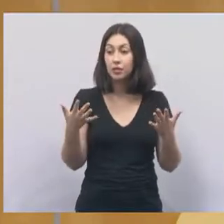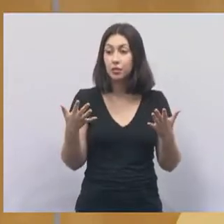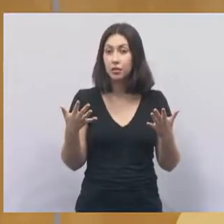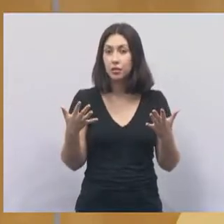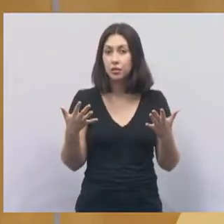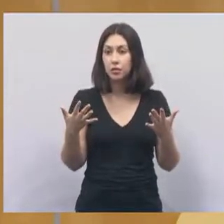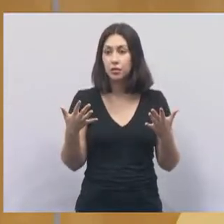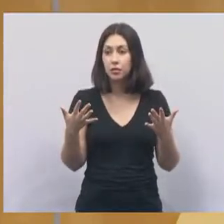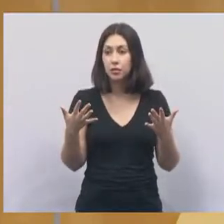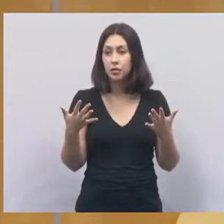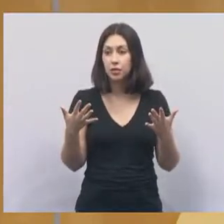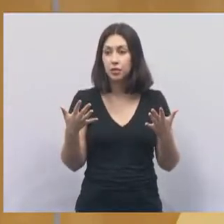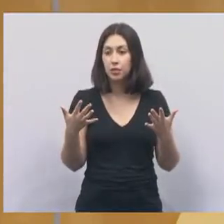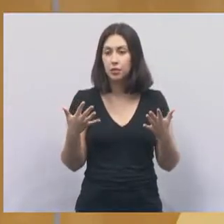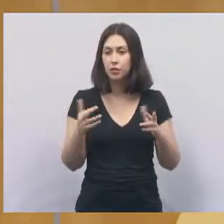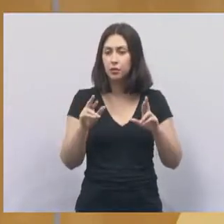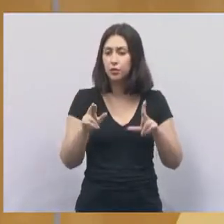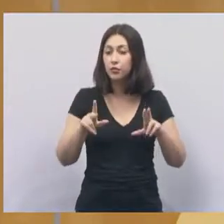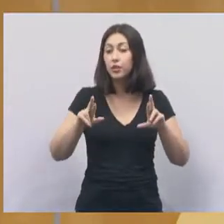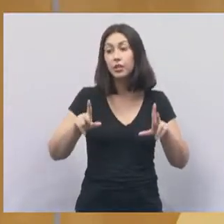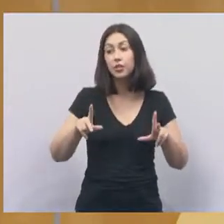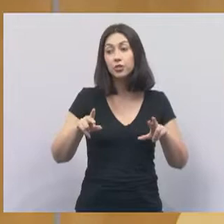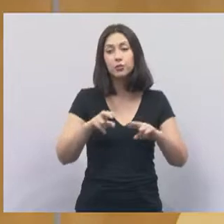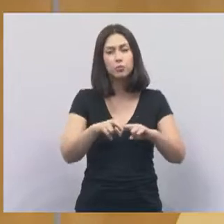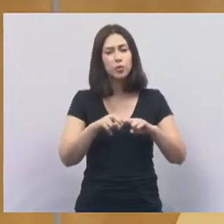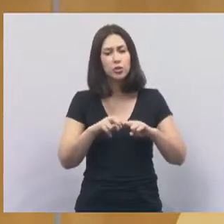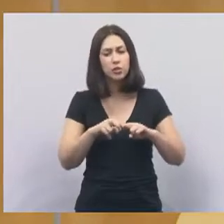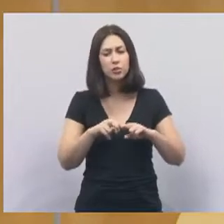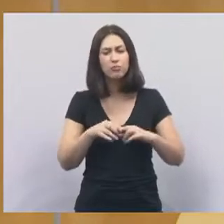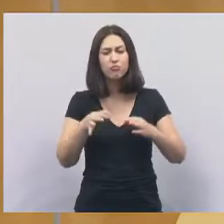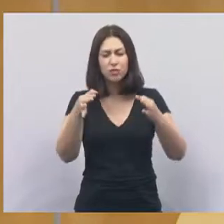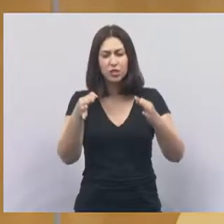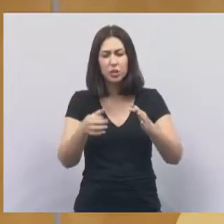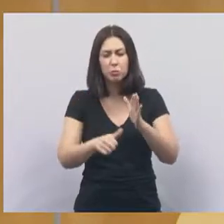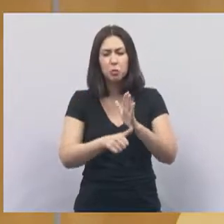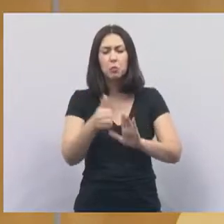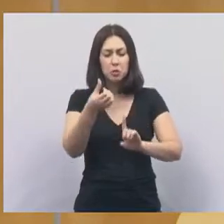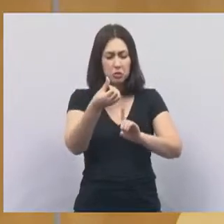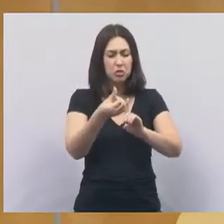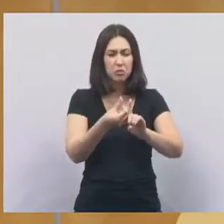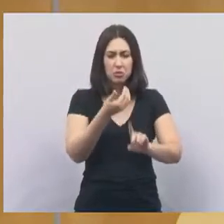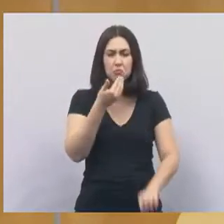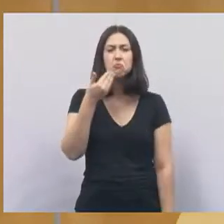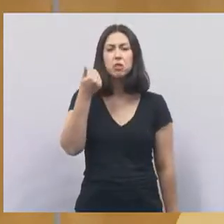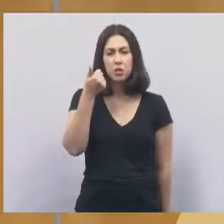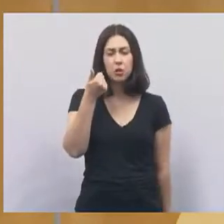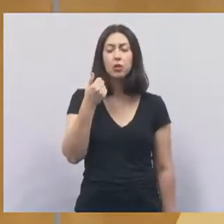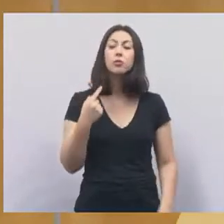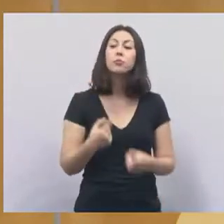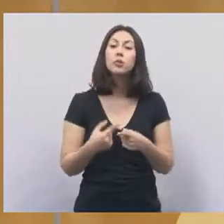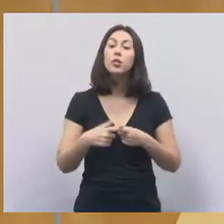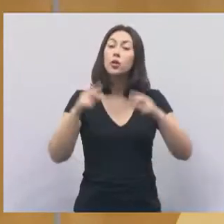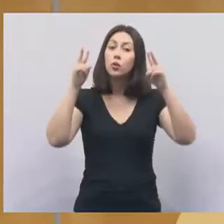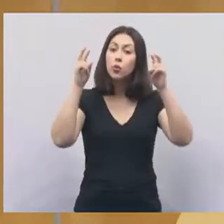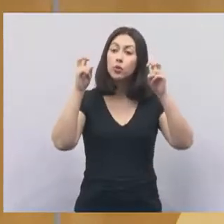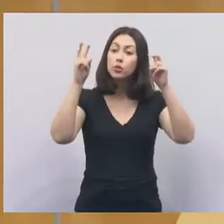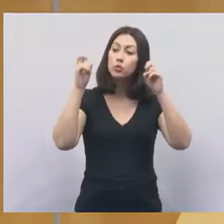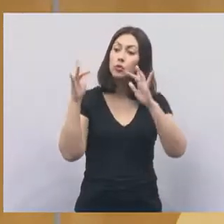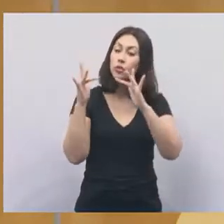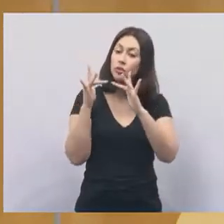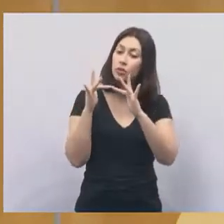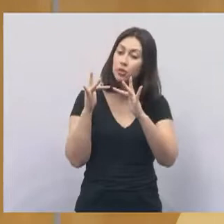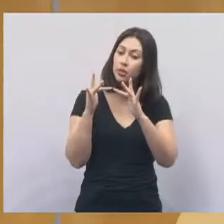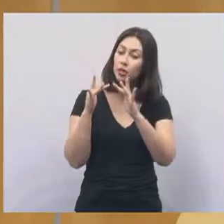substanciais do que a minha colocação então de fato acho que no primeiro semestre fica melhor porque o tema estará ligado